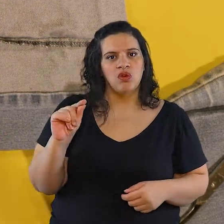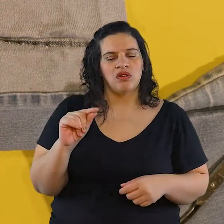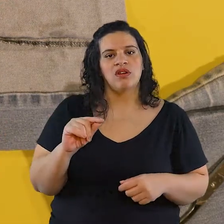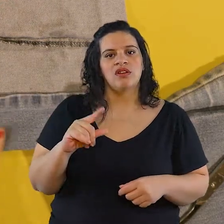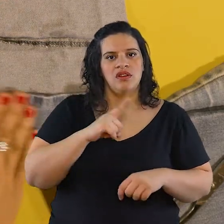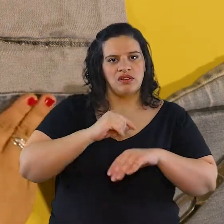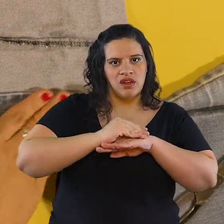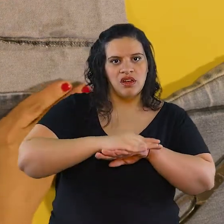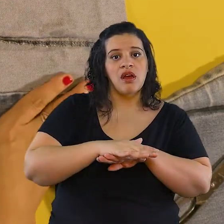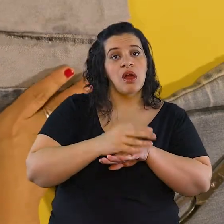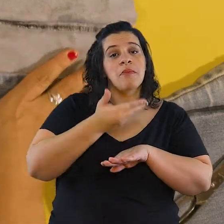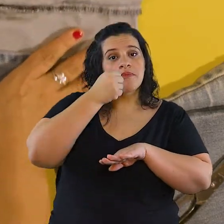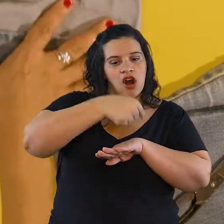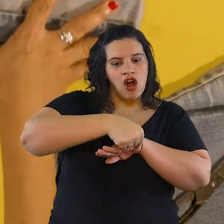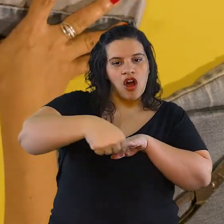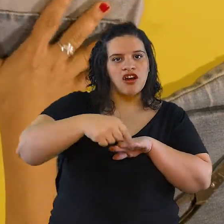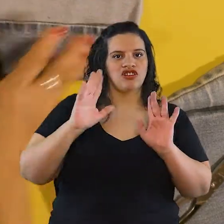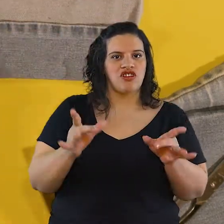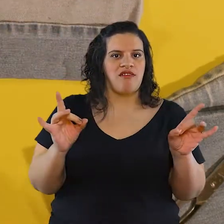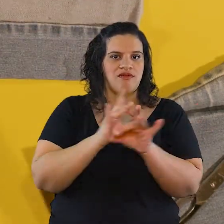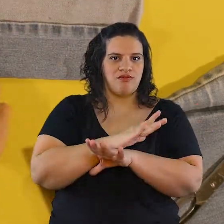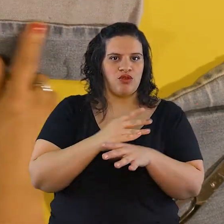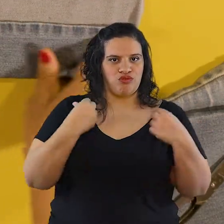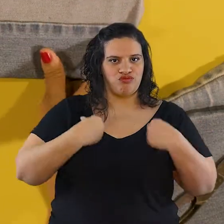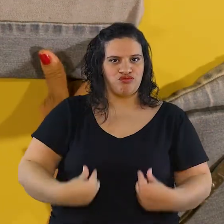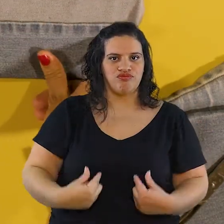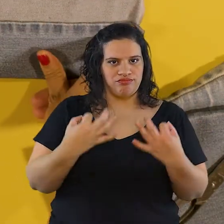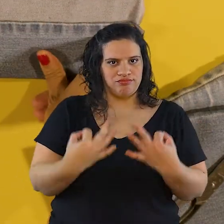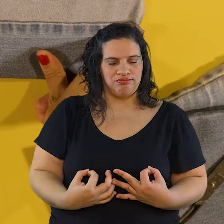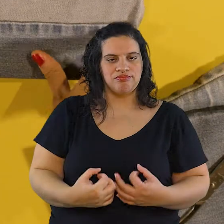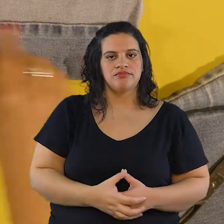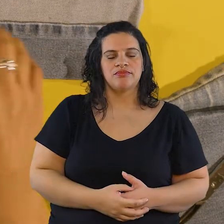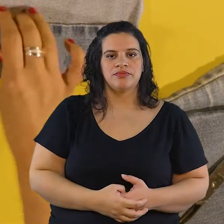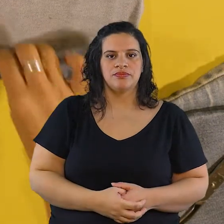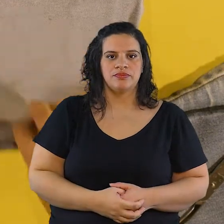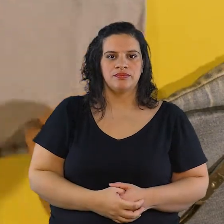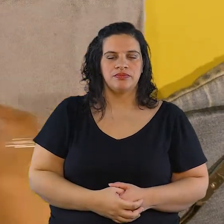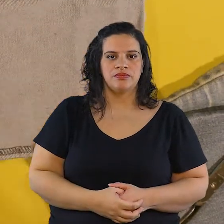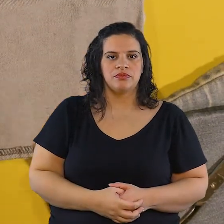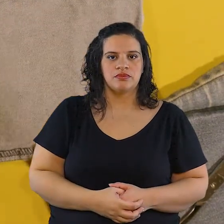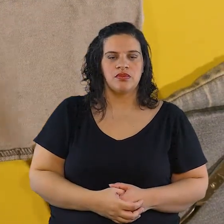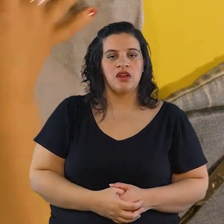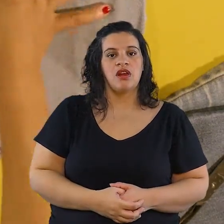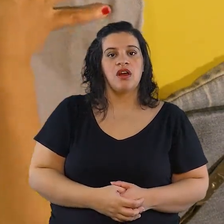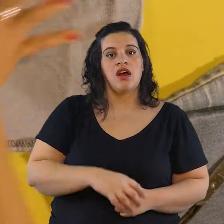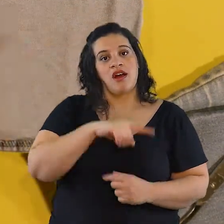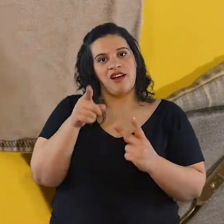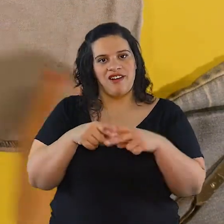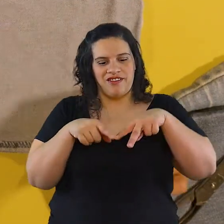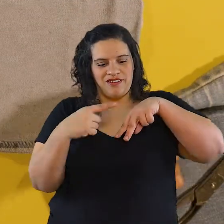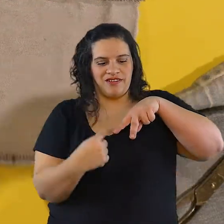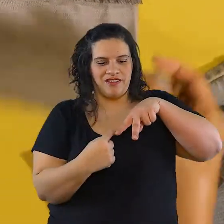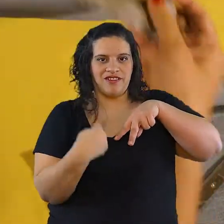teria tanto problema. Mas os que geralmente desfiam, é legal porque aí você já tem um acabamento da costura, tá? Então eu